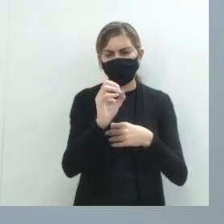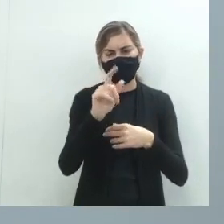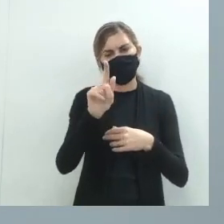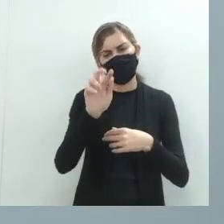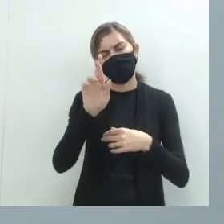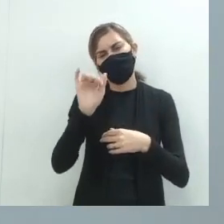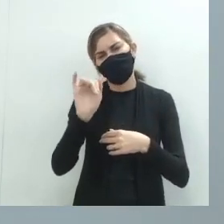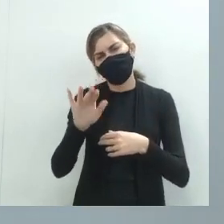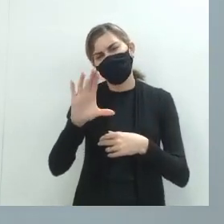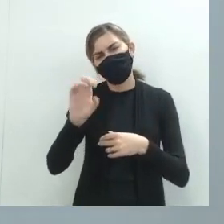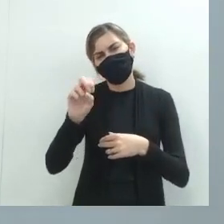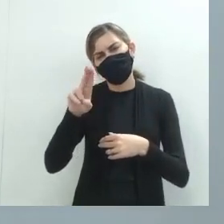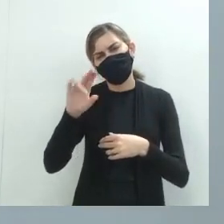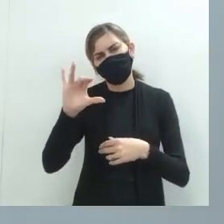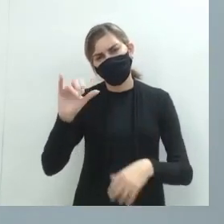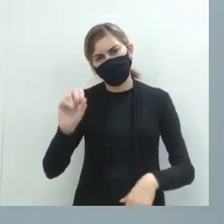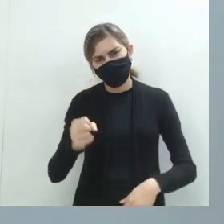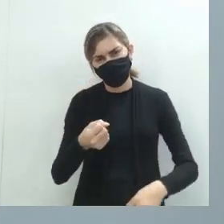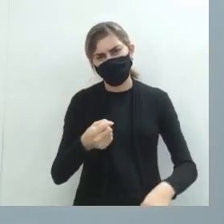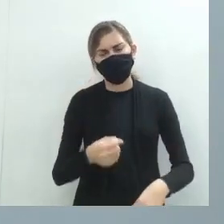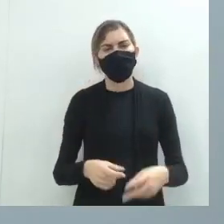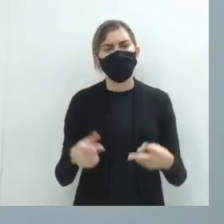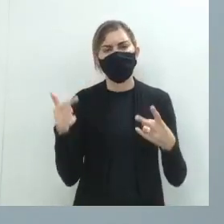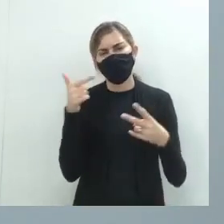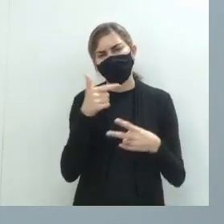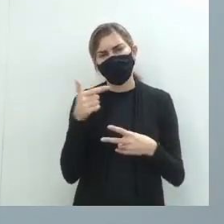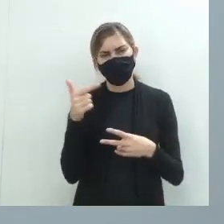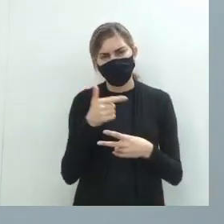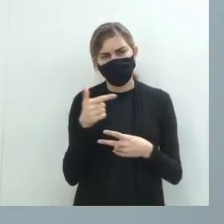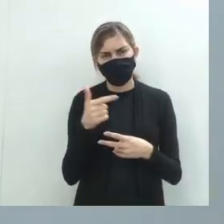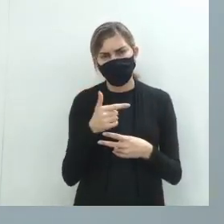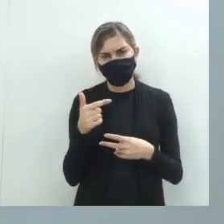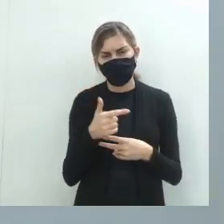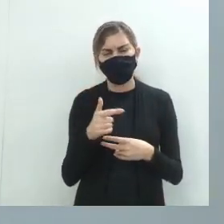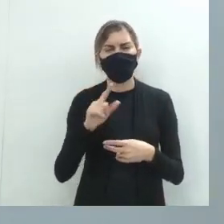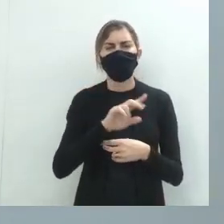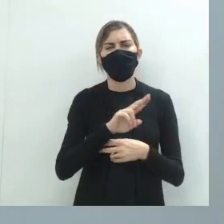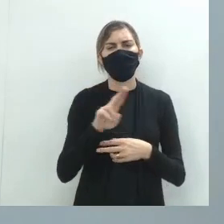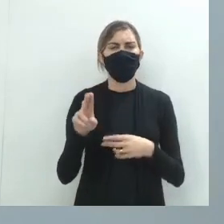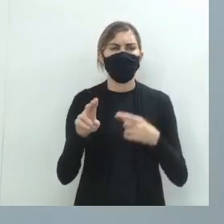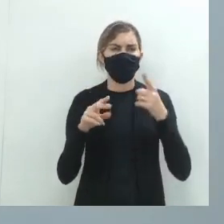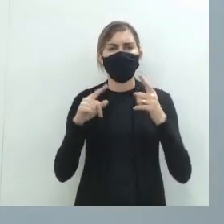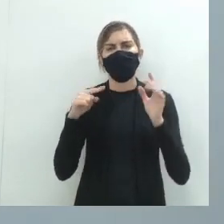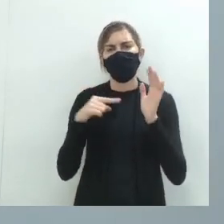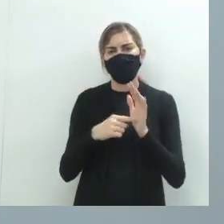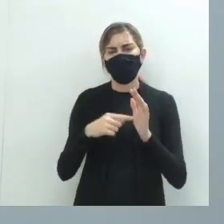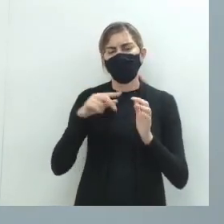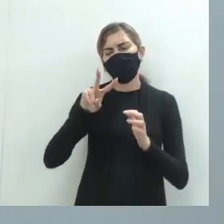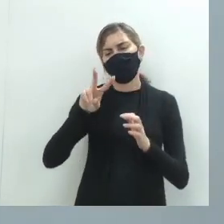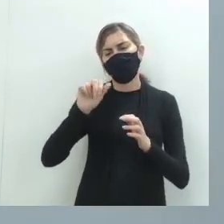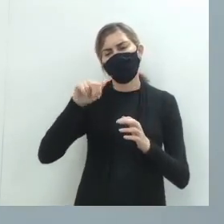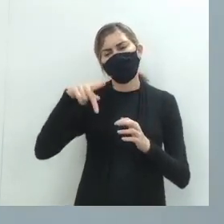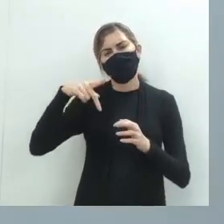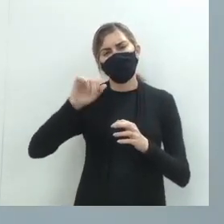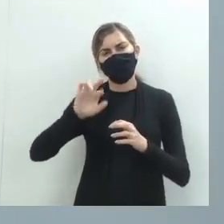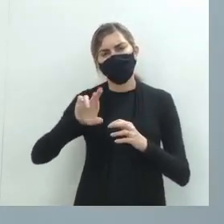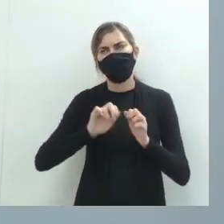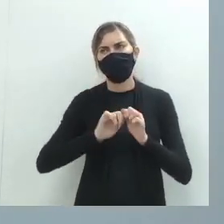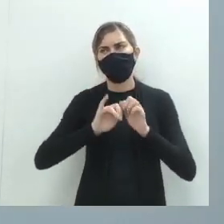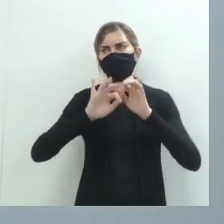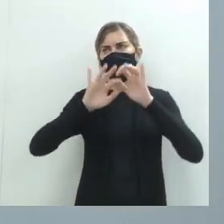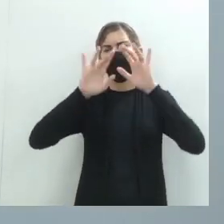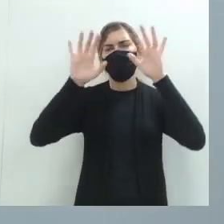graus Celsius. O segundo ponto é chamado ponto de vapor ou ponto